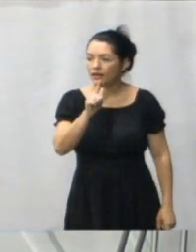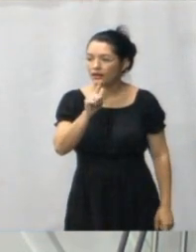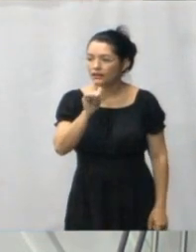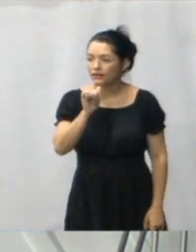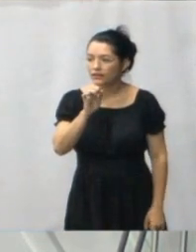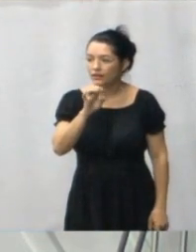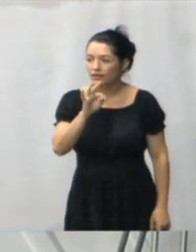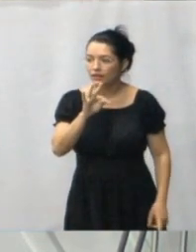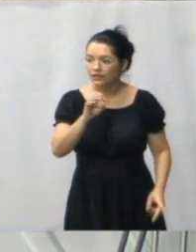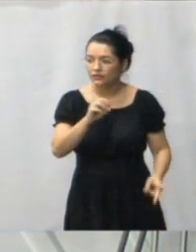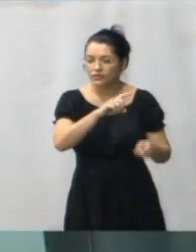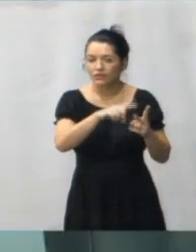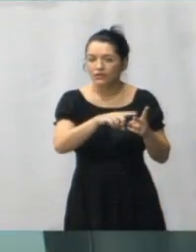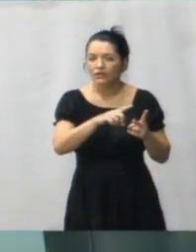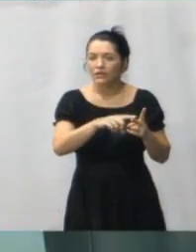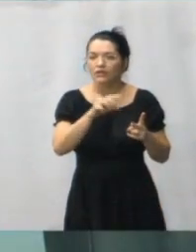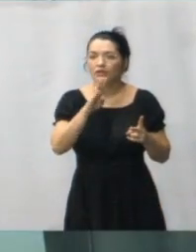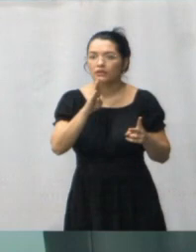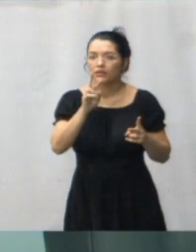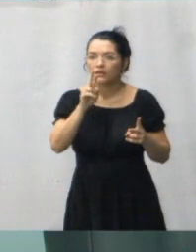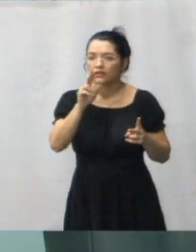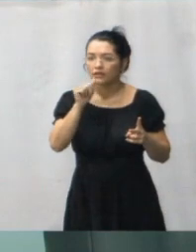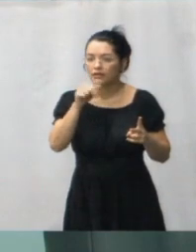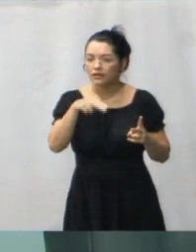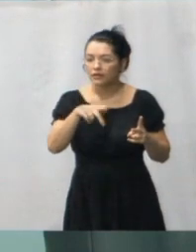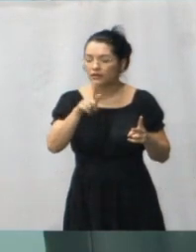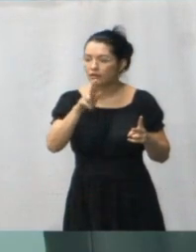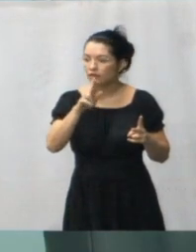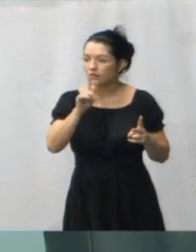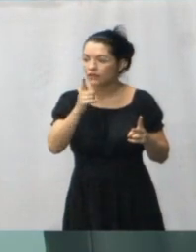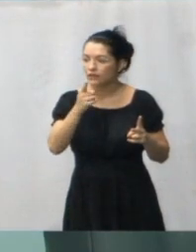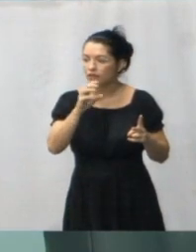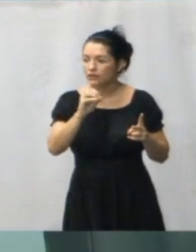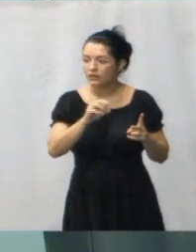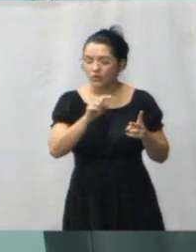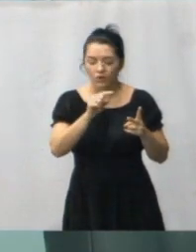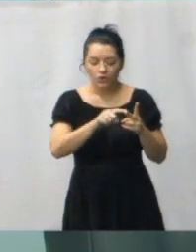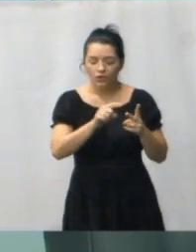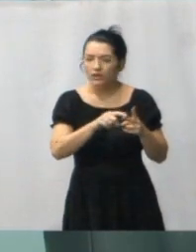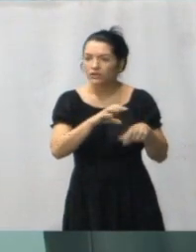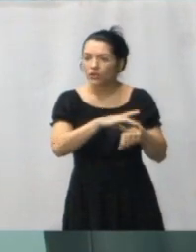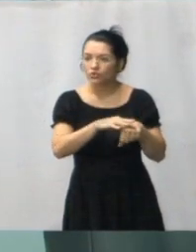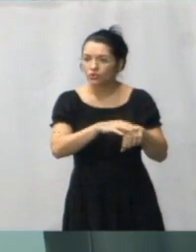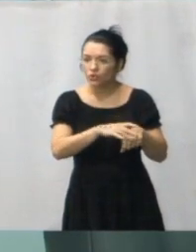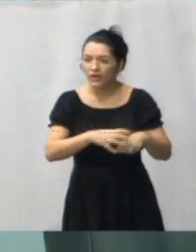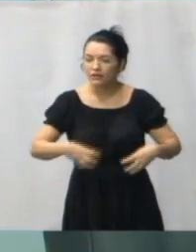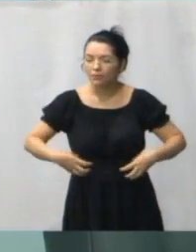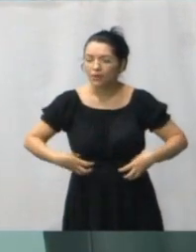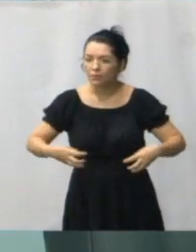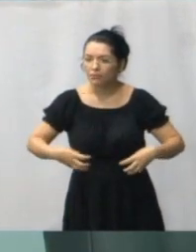amigo querido que teve um problema, complicou o seu rim, passou para o coração e veio a falecer com 40 anos de idade.